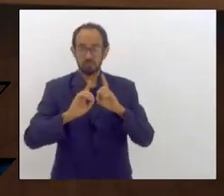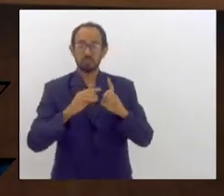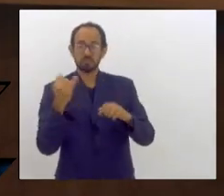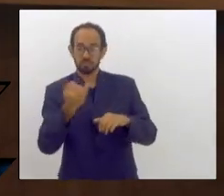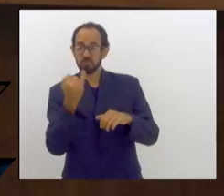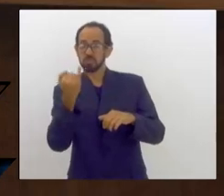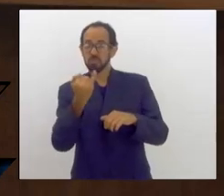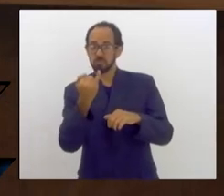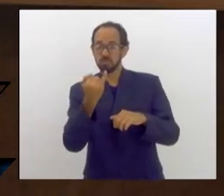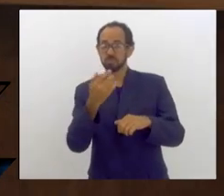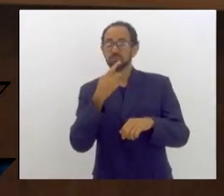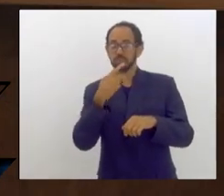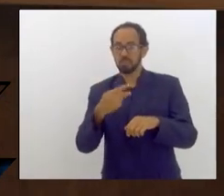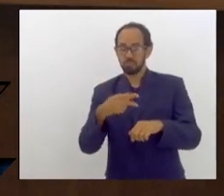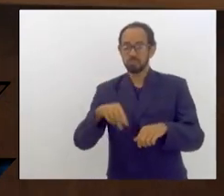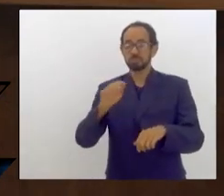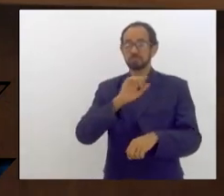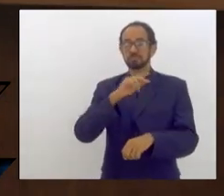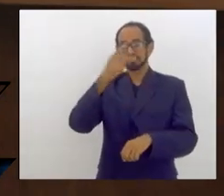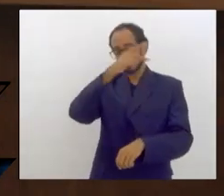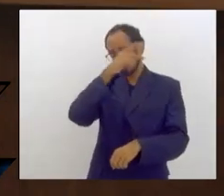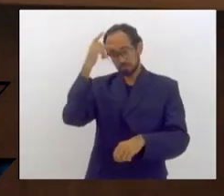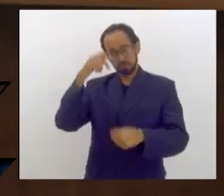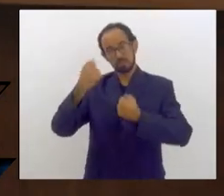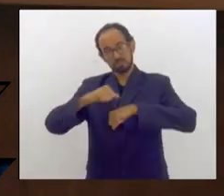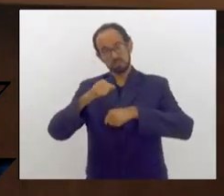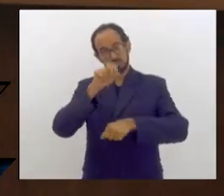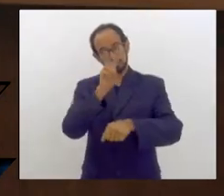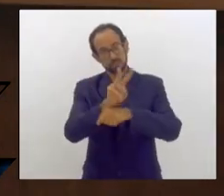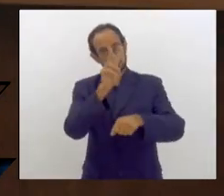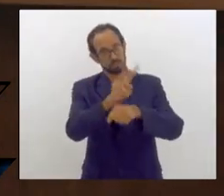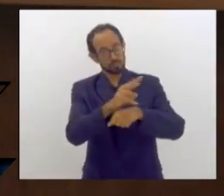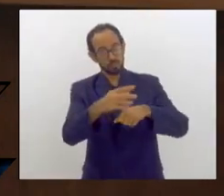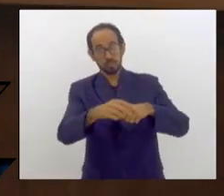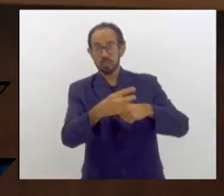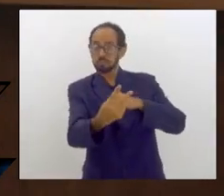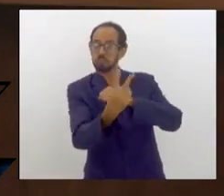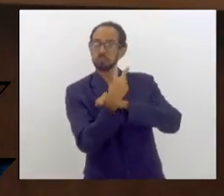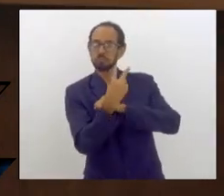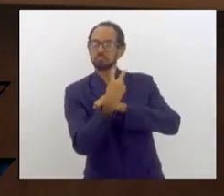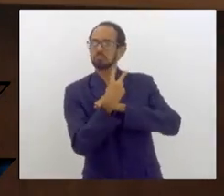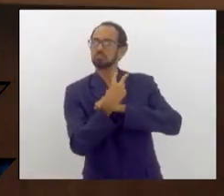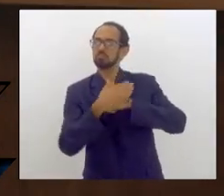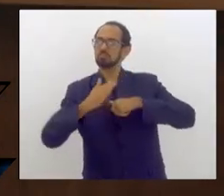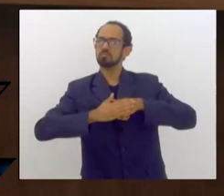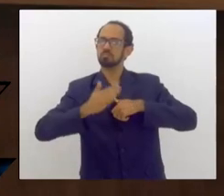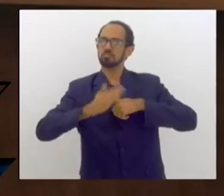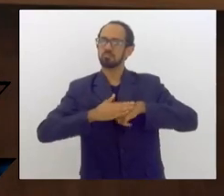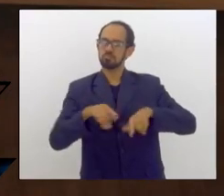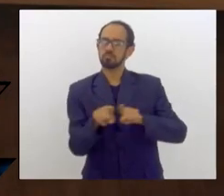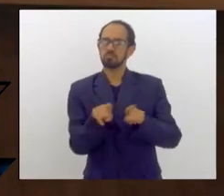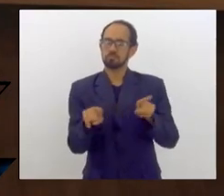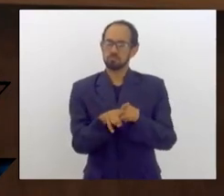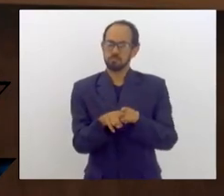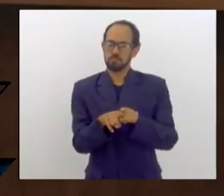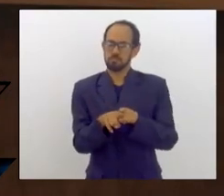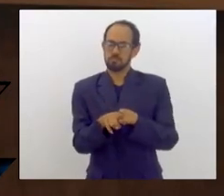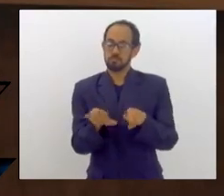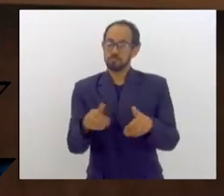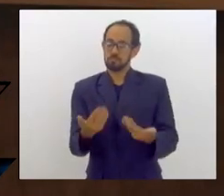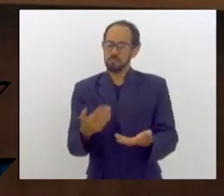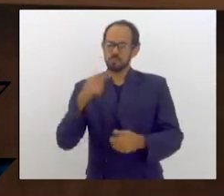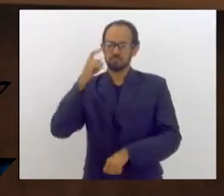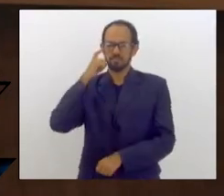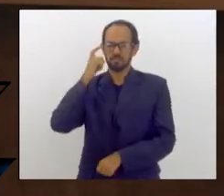que devem proteger a sua própria vida, mas também que devem proteger a vida de outras pessoas. Então, você imagina um policial